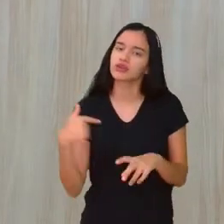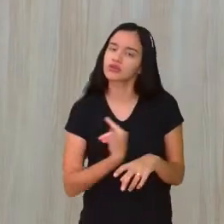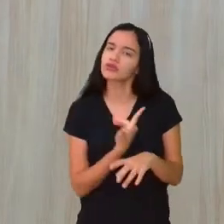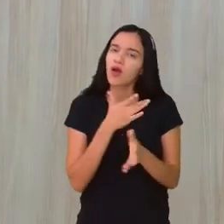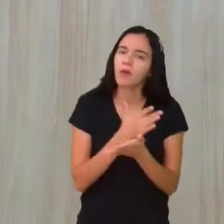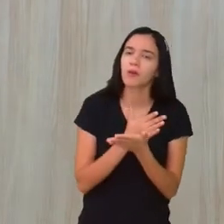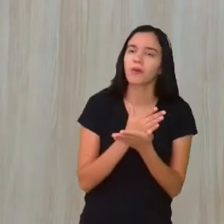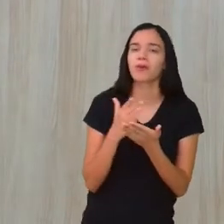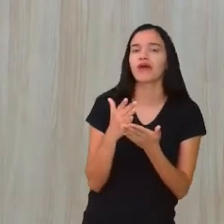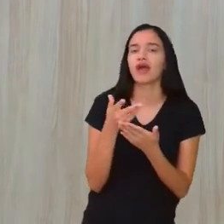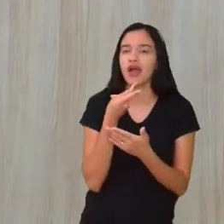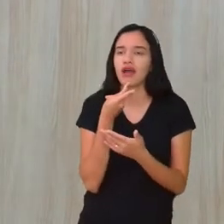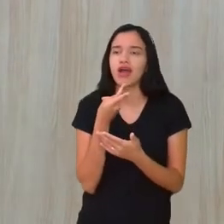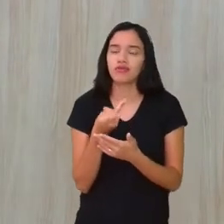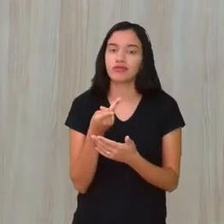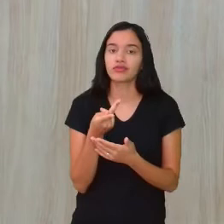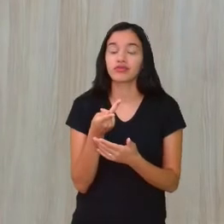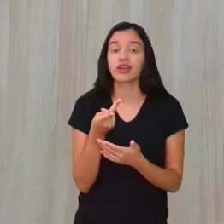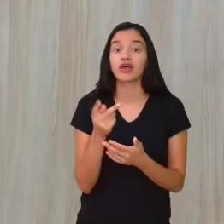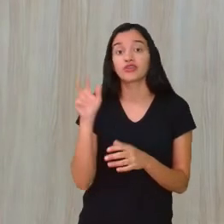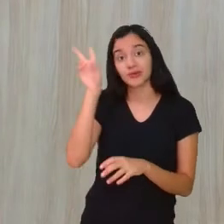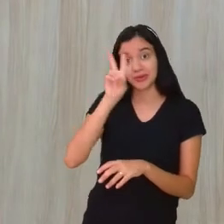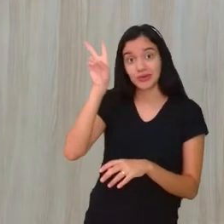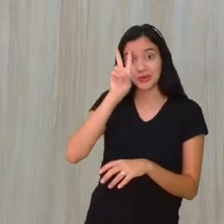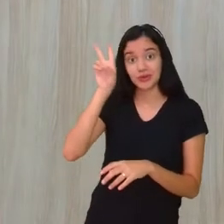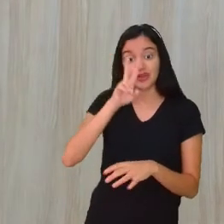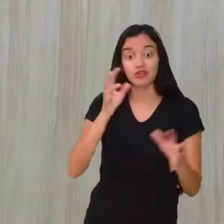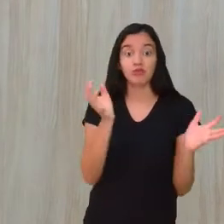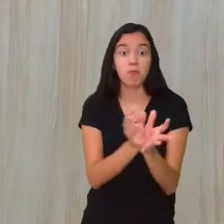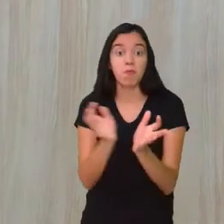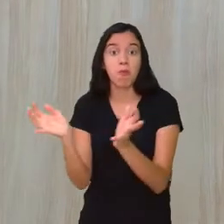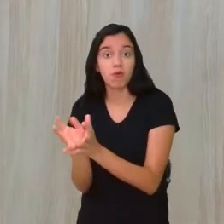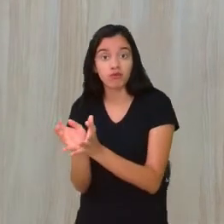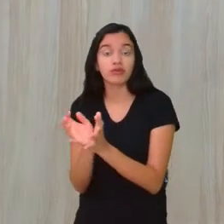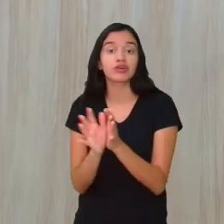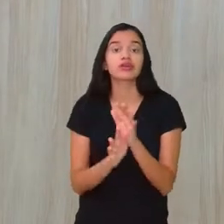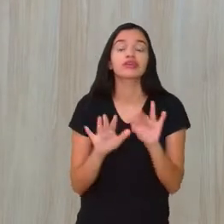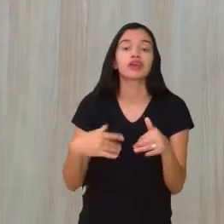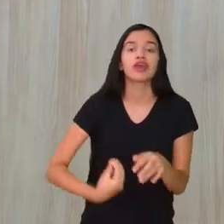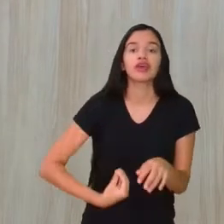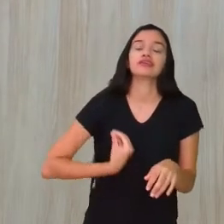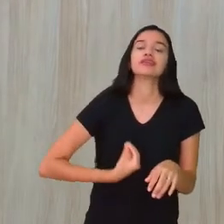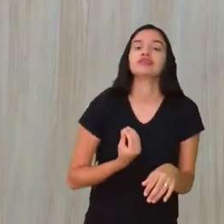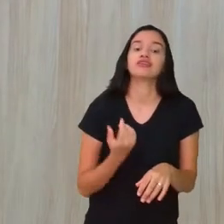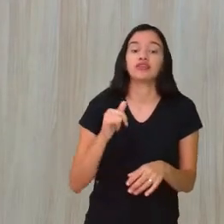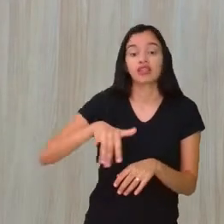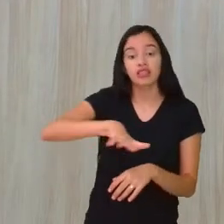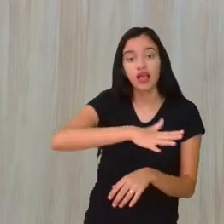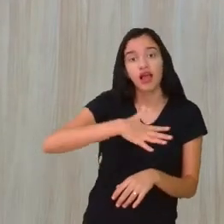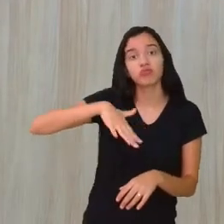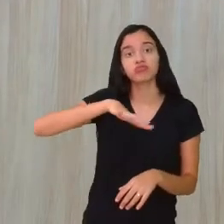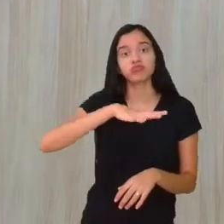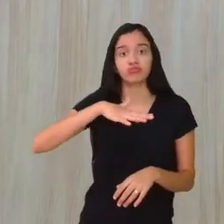europeus. Coincide aí, como a gente viu, com a data, né, de Dia dos Mortos, né, o que a gente chama aqui de Dia de Finados, né,